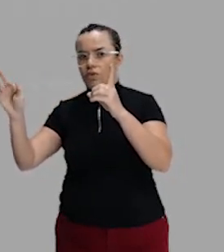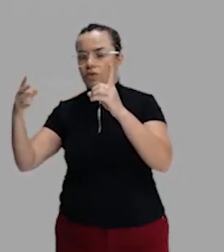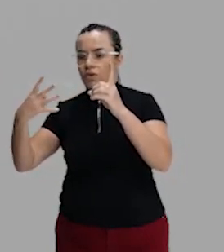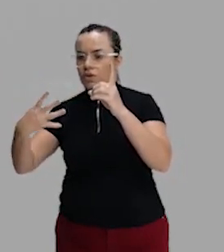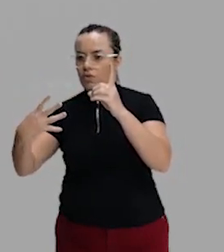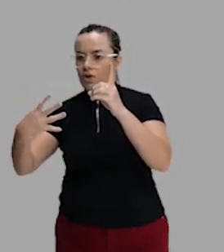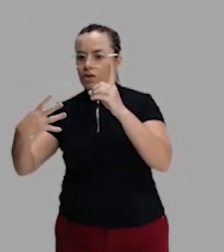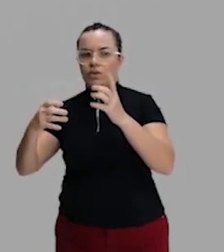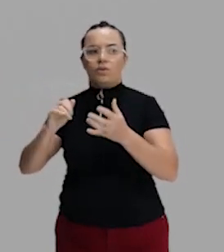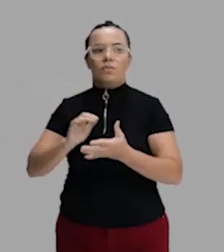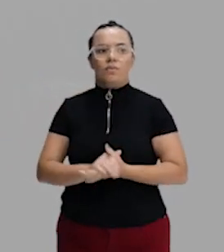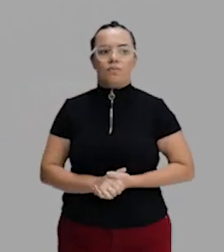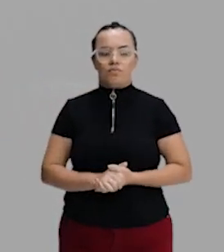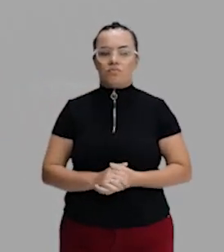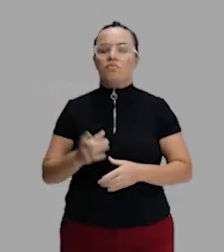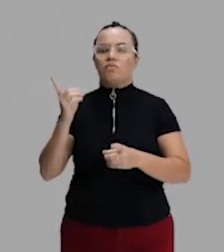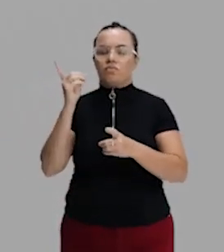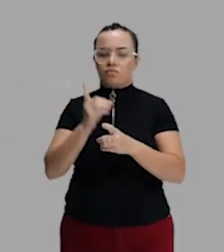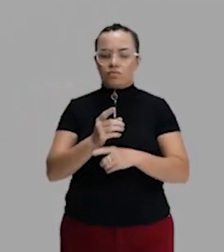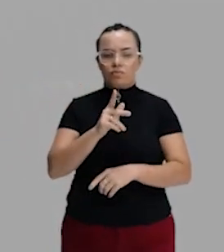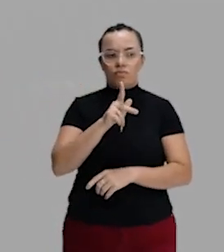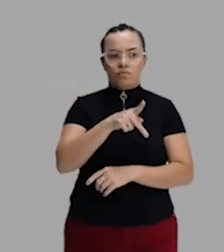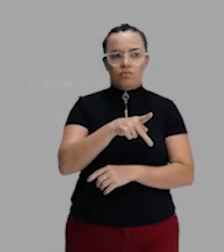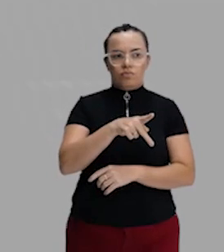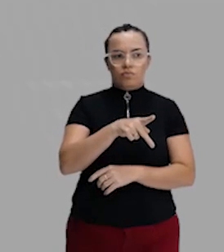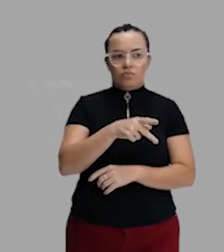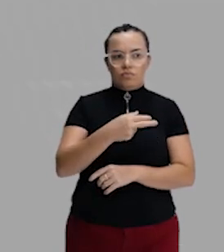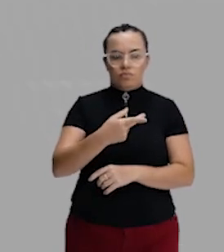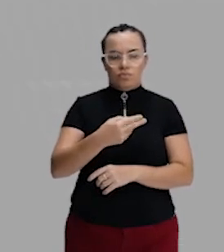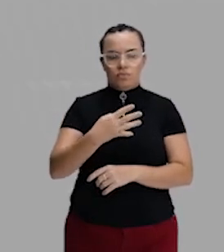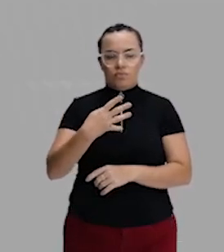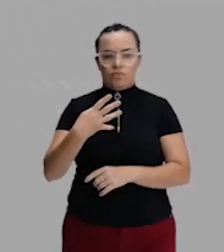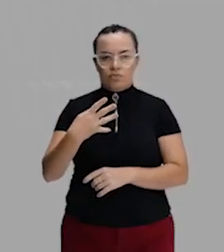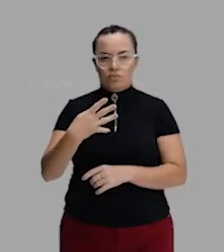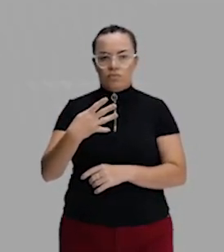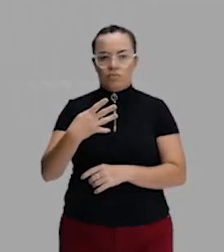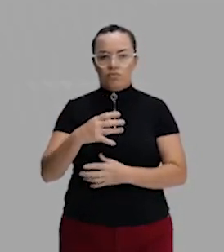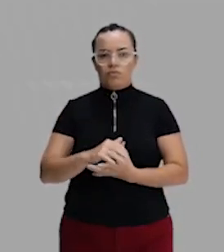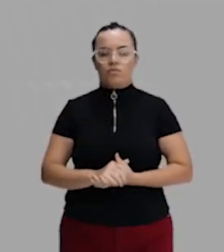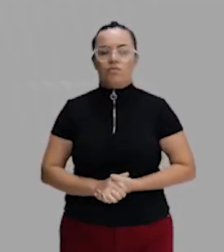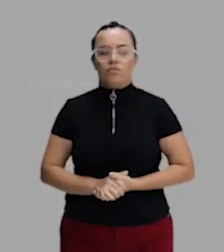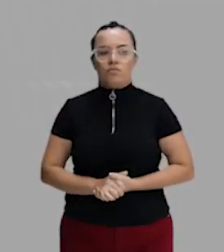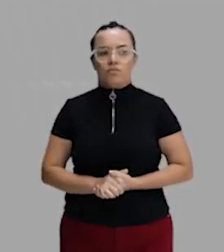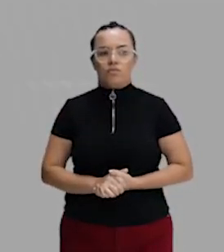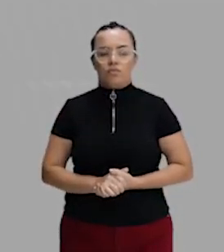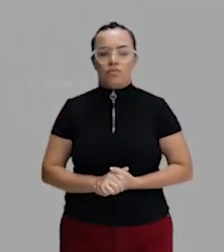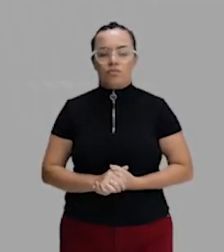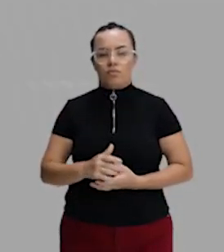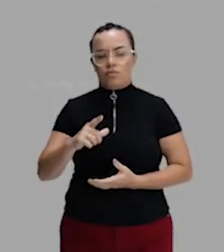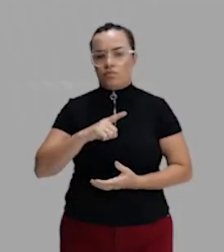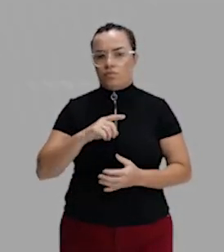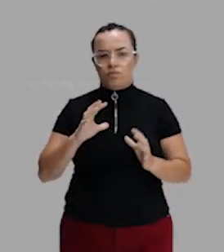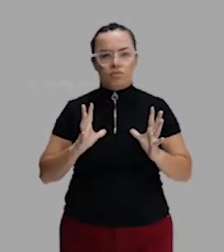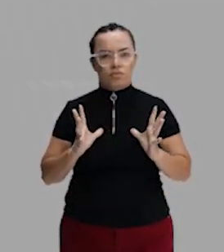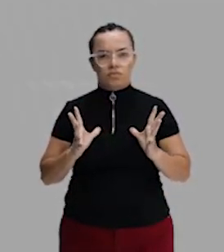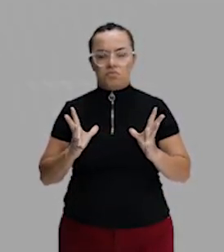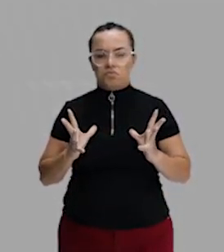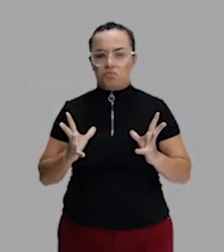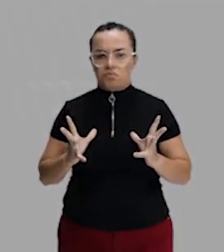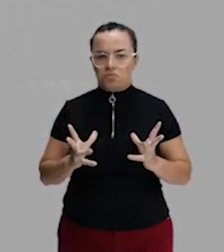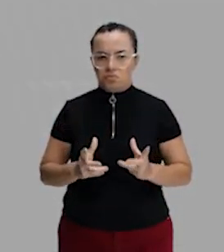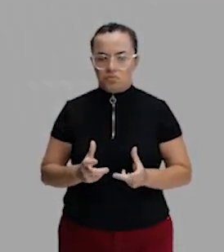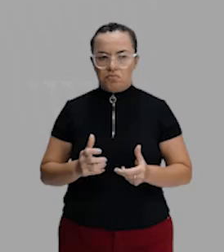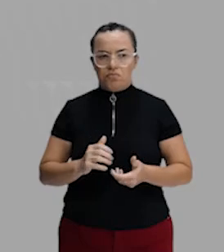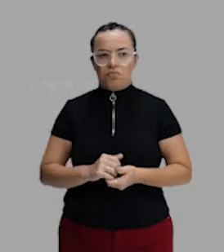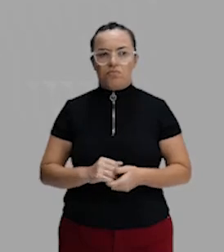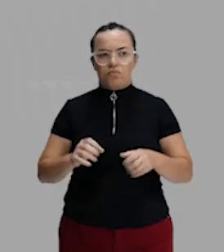parâmetro. Meu parâmetro vai ser igual a 4. Certo? Turma, então eu tenho aí todas as condições. A